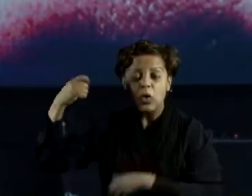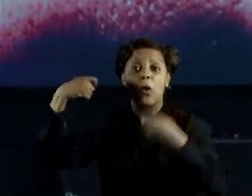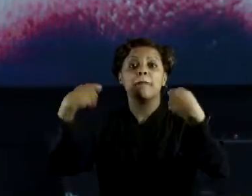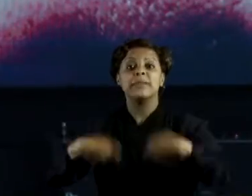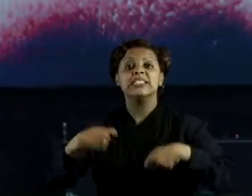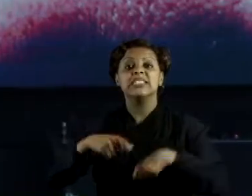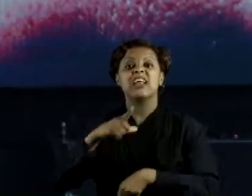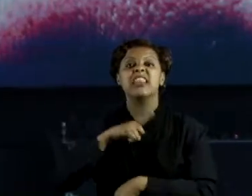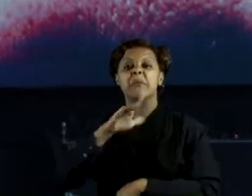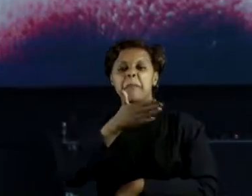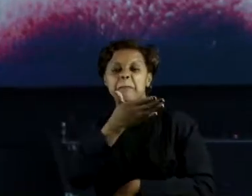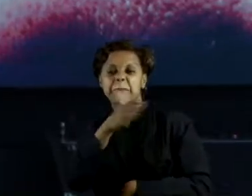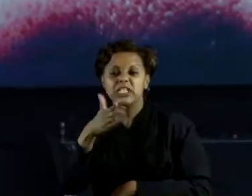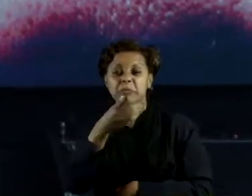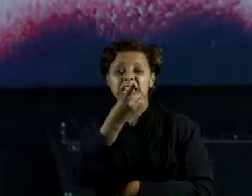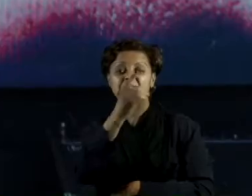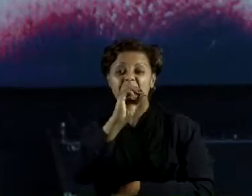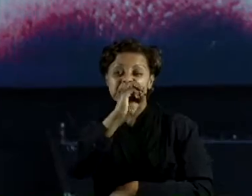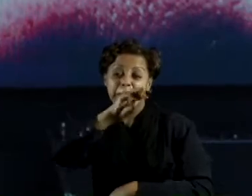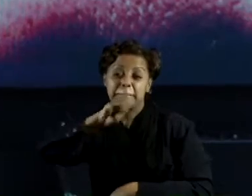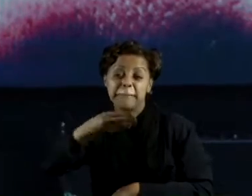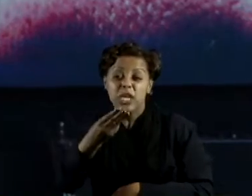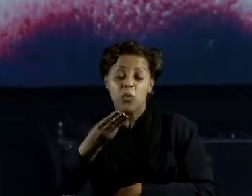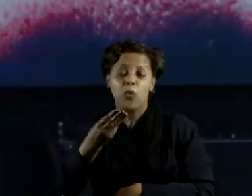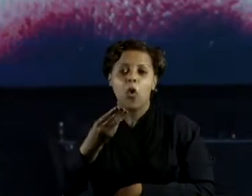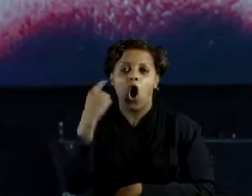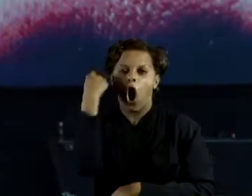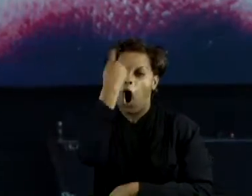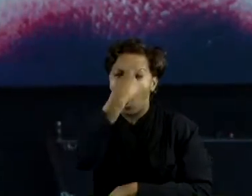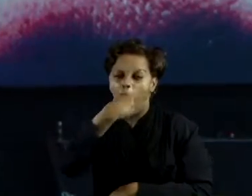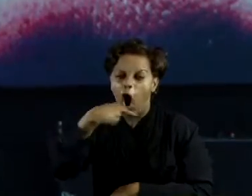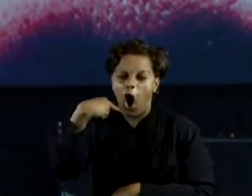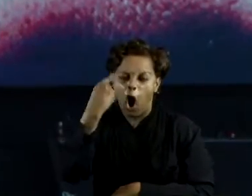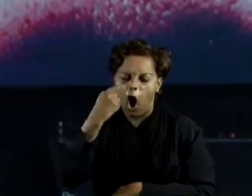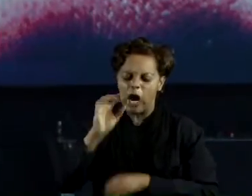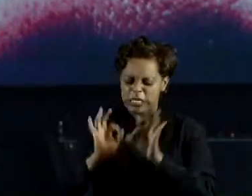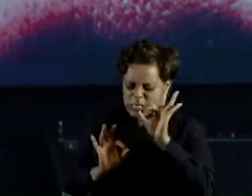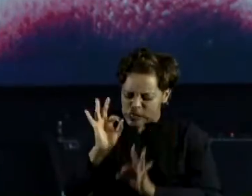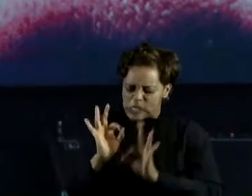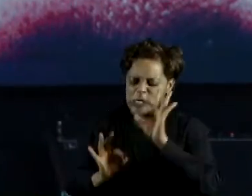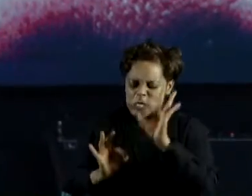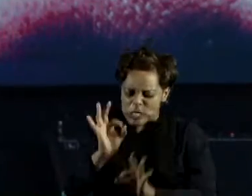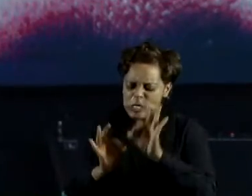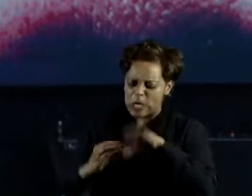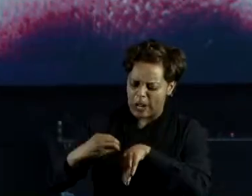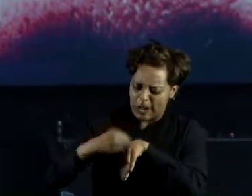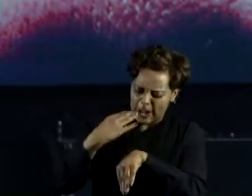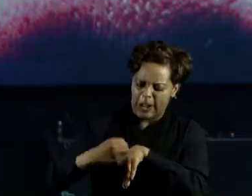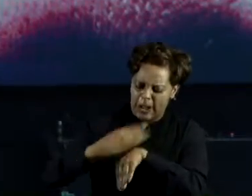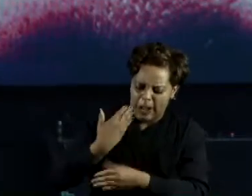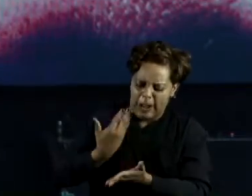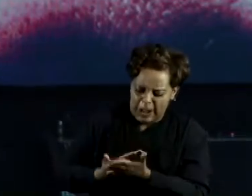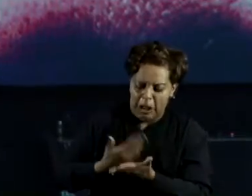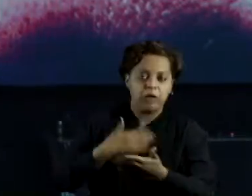mil horas de investimento para se adquirir a excelência, em qualquer